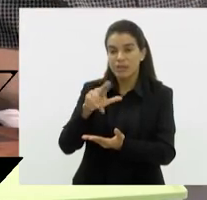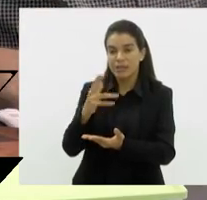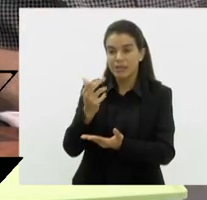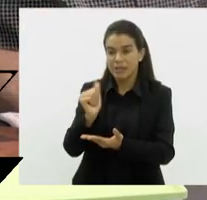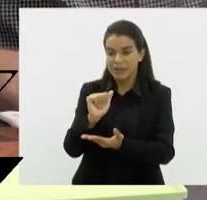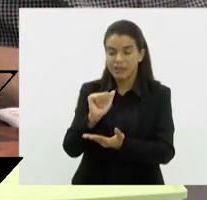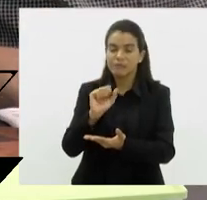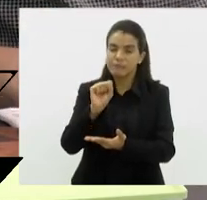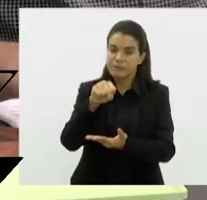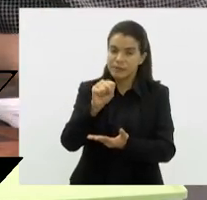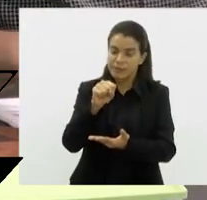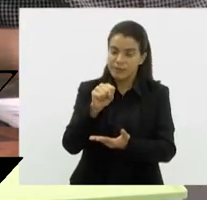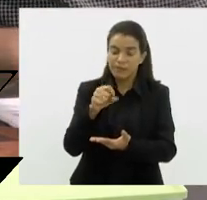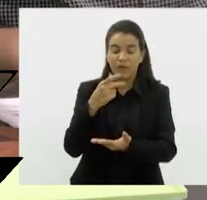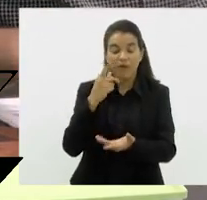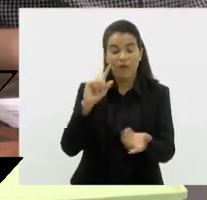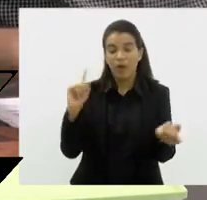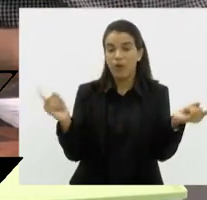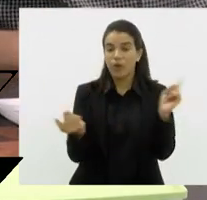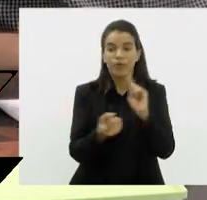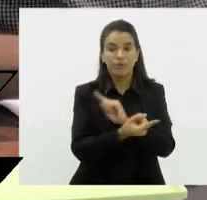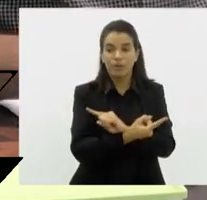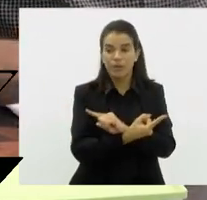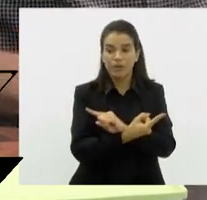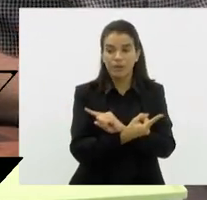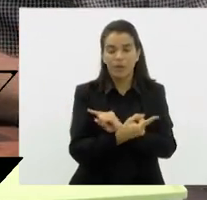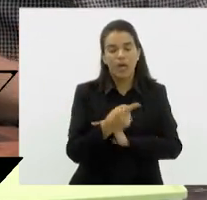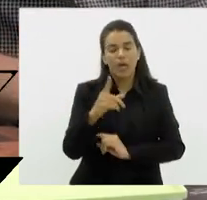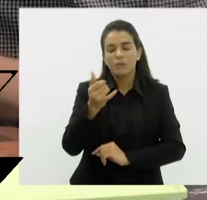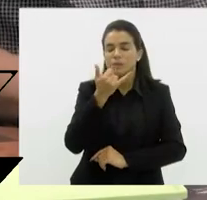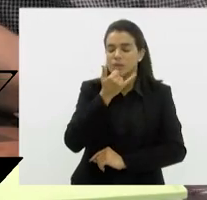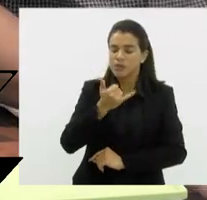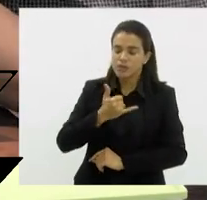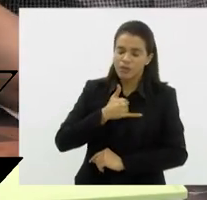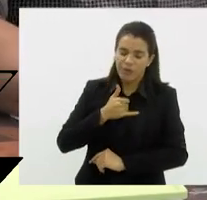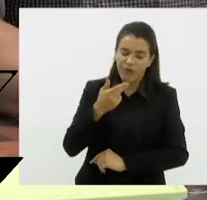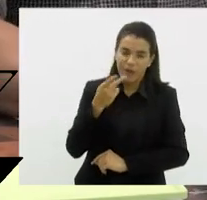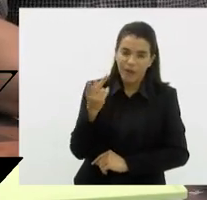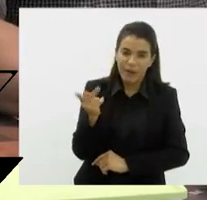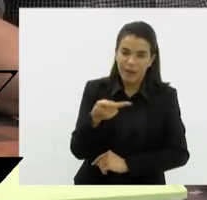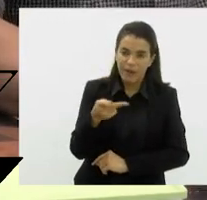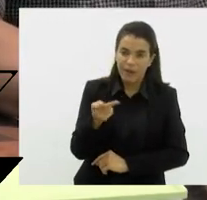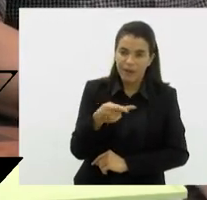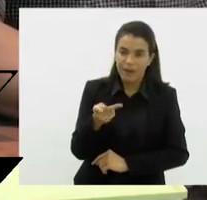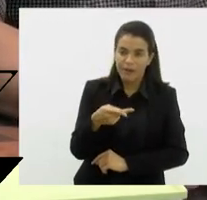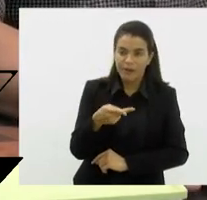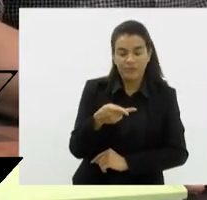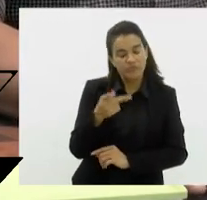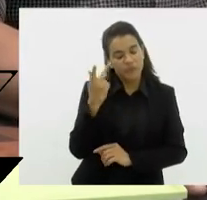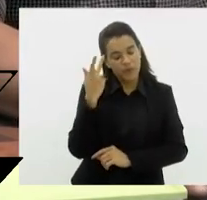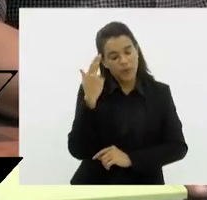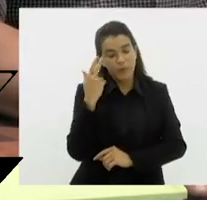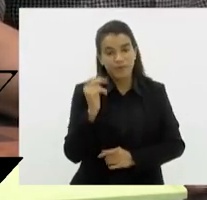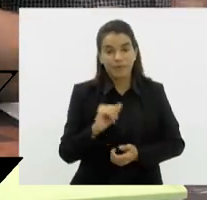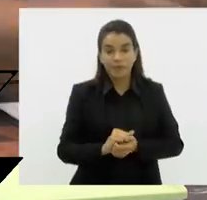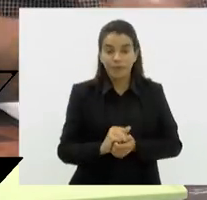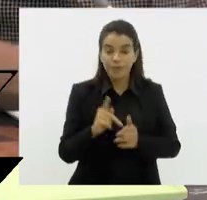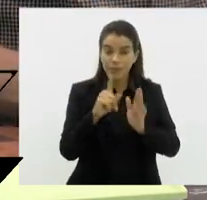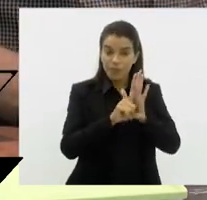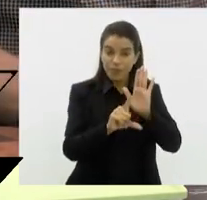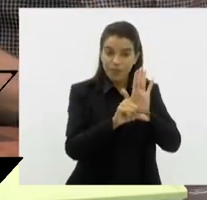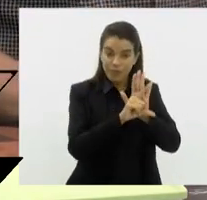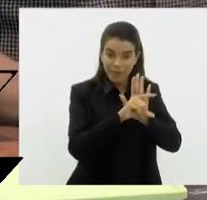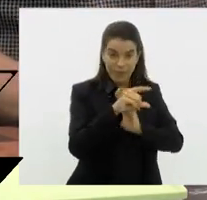Sim, sim, sim. Sim, mas que você disse ao contrário. Eu posso ter me expressado mal. Mas a questão é a seguinte. Acontece. O PL da